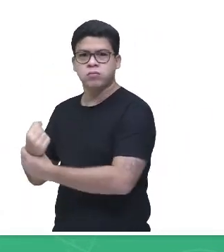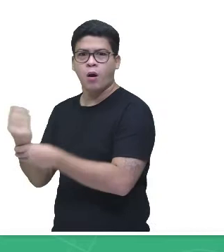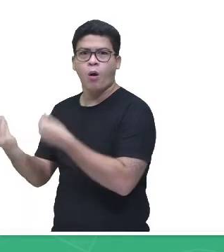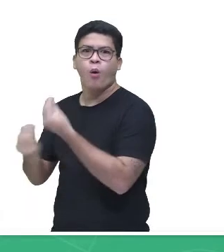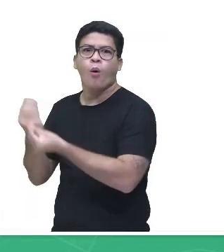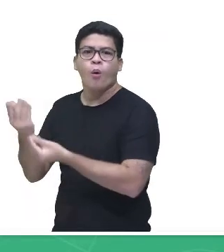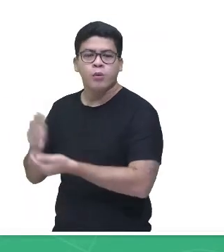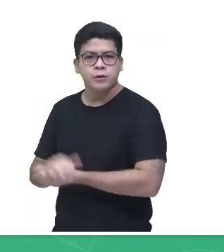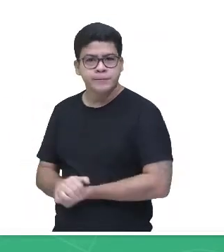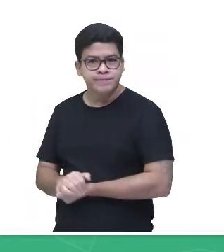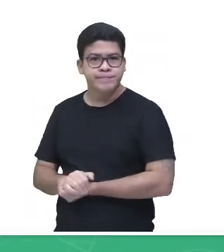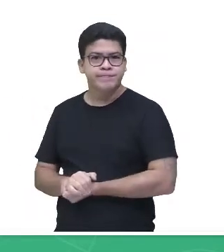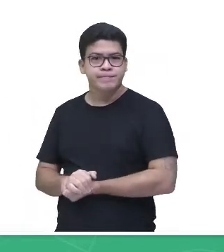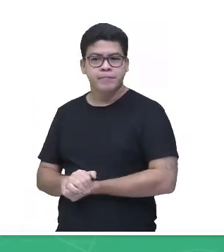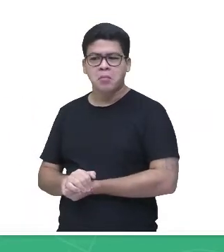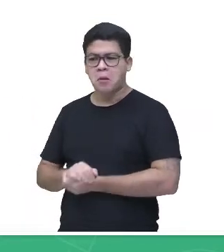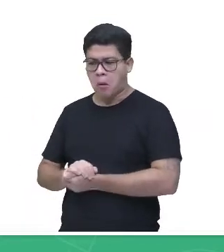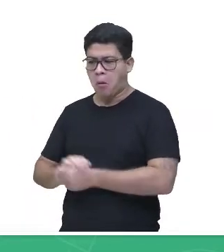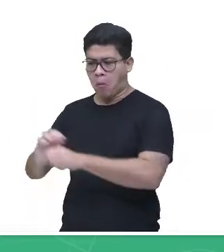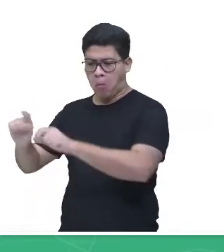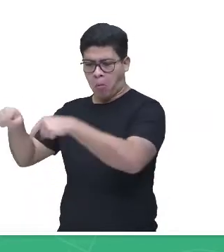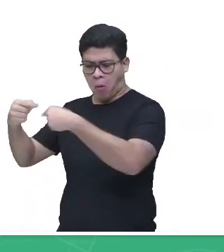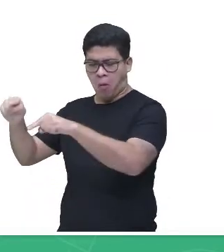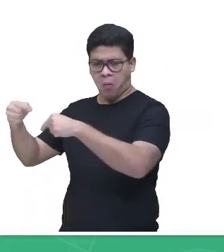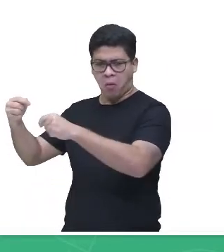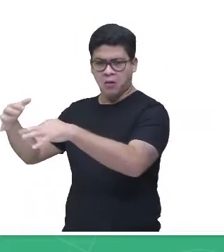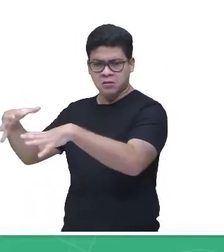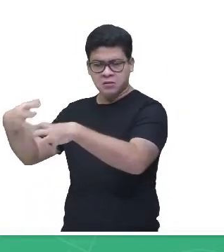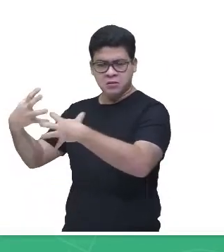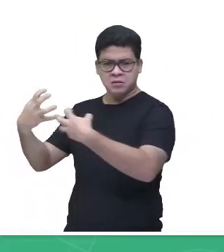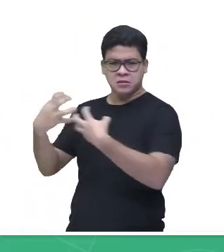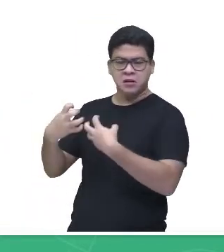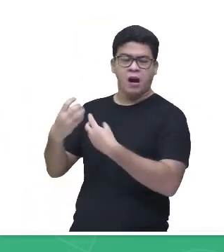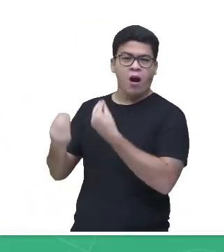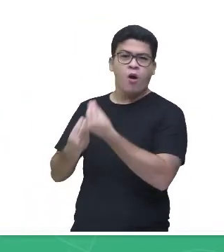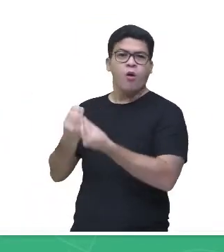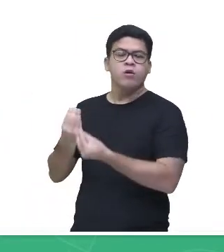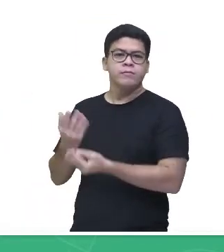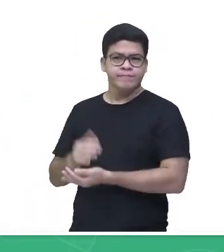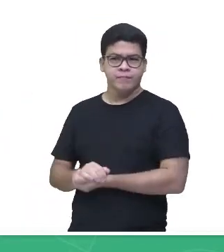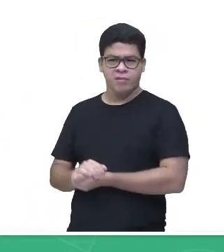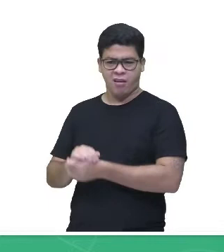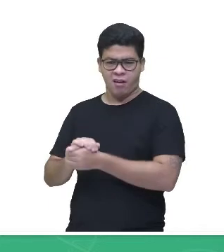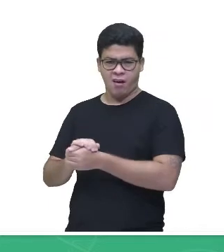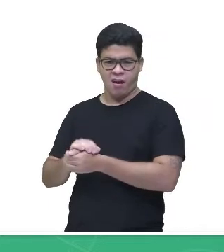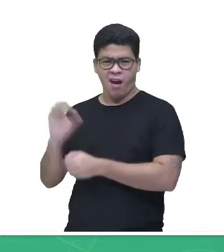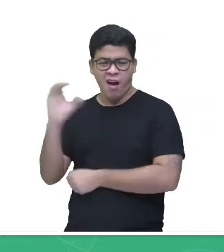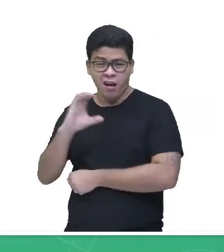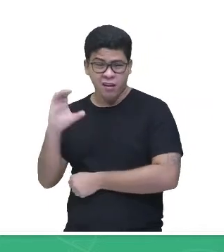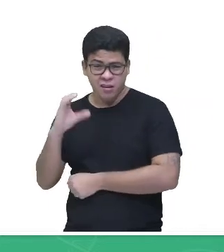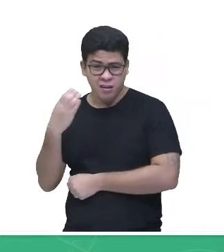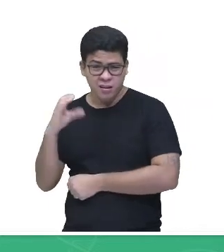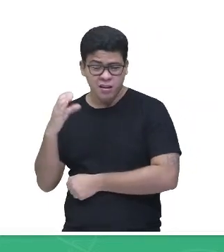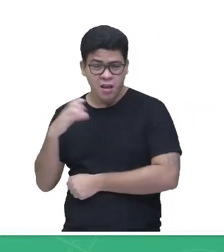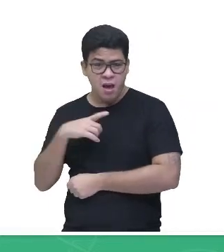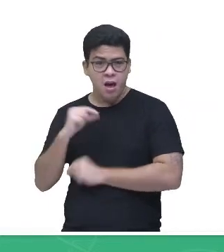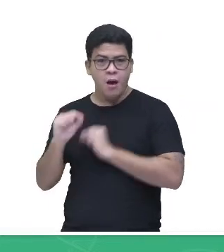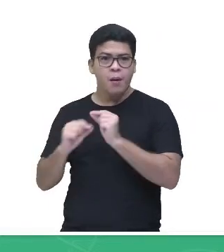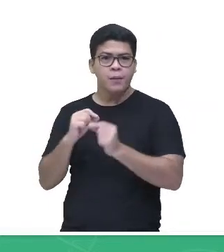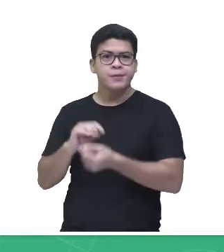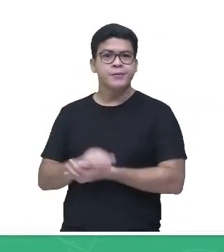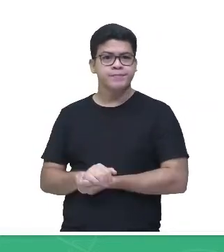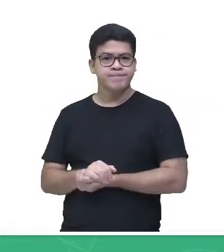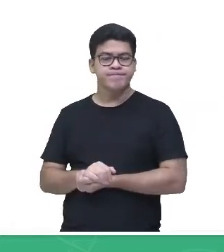ser perseguido por isso? Podia, obviamente. Vai trazer a ciência? Como assim? Trazer os experimentos? Trazer a